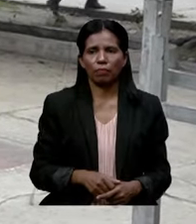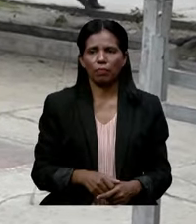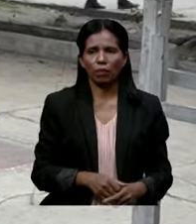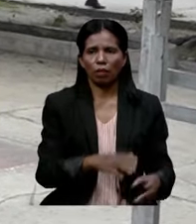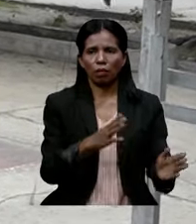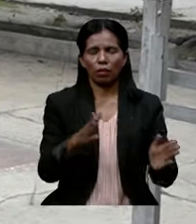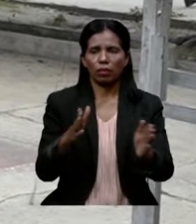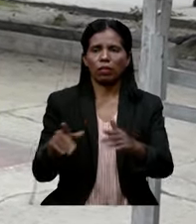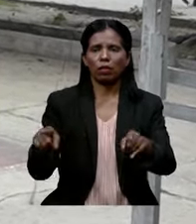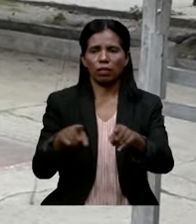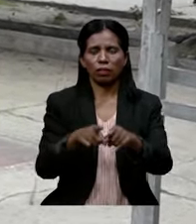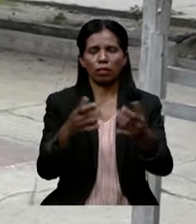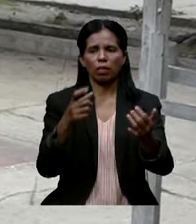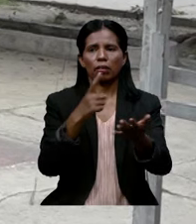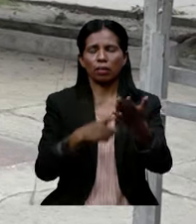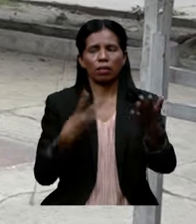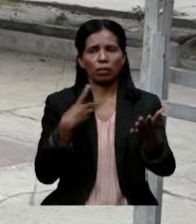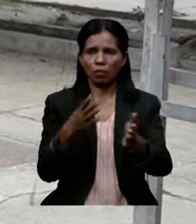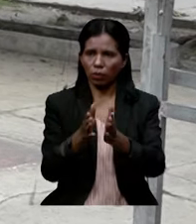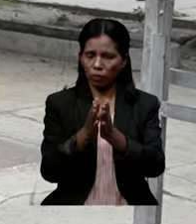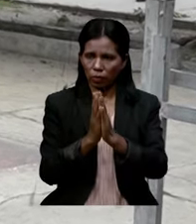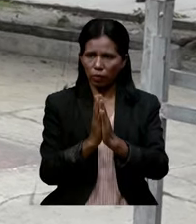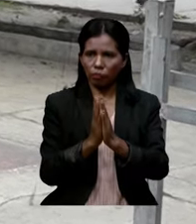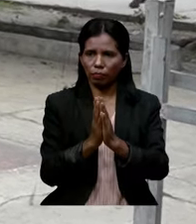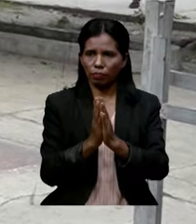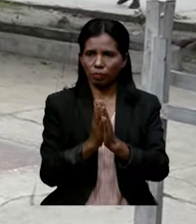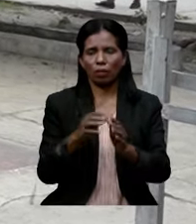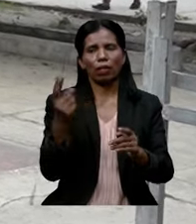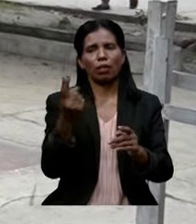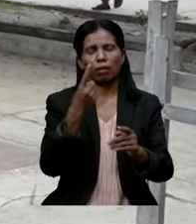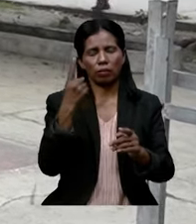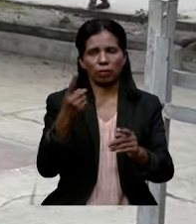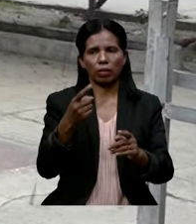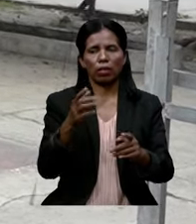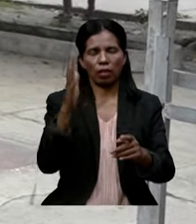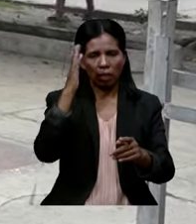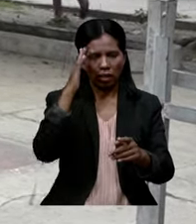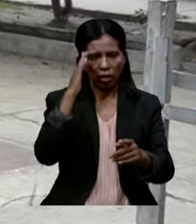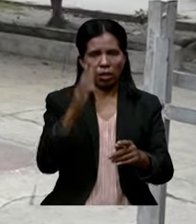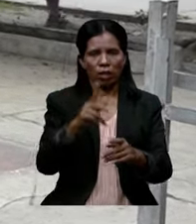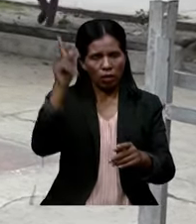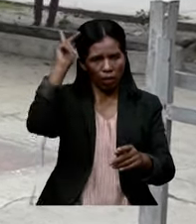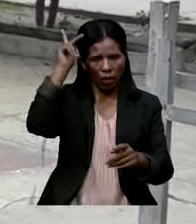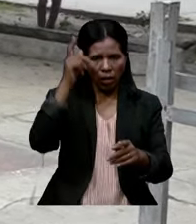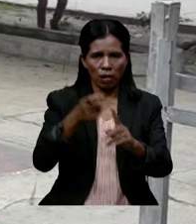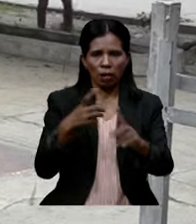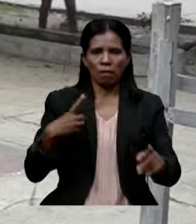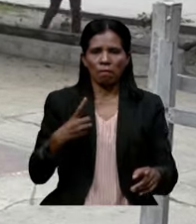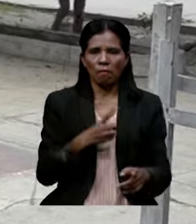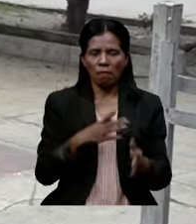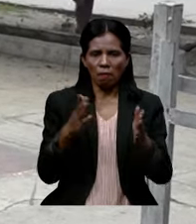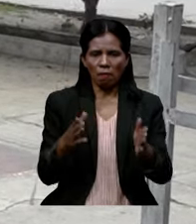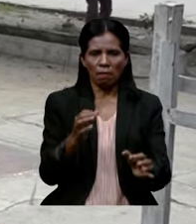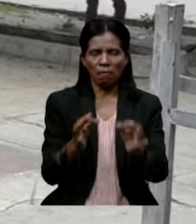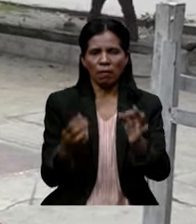processo era nessa, né, agora saíra uma cami russo, uma russo na fato em consciência, mas eu sim tinha, não é deputado Sira, sei que